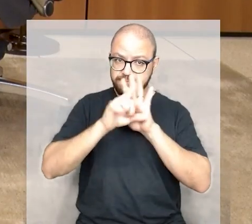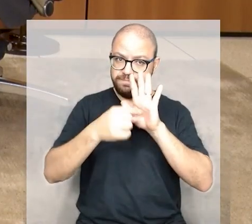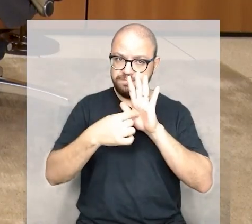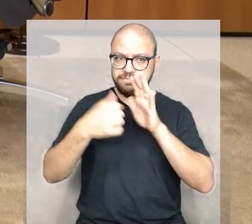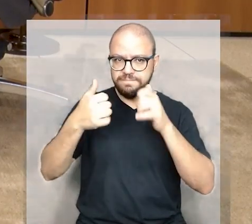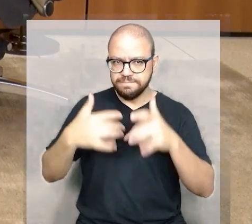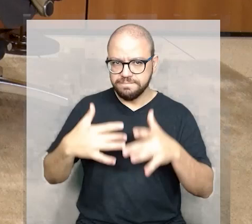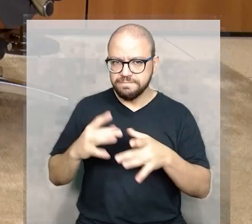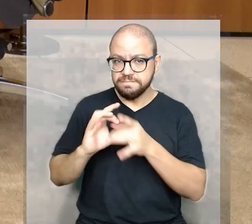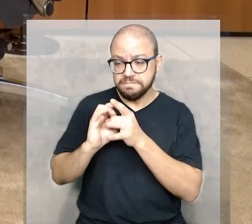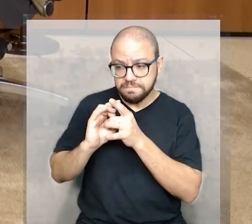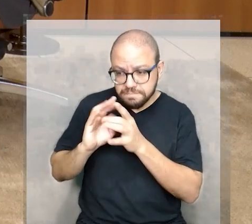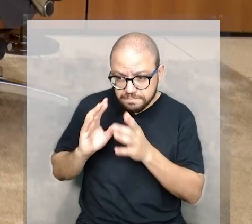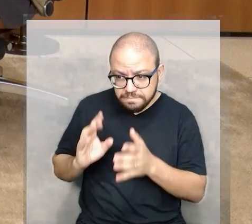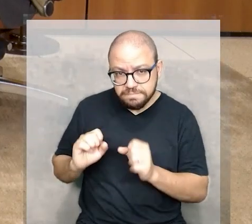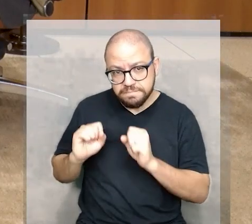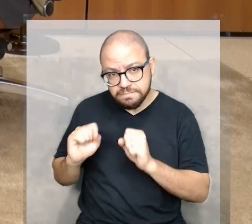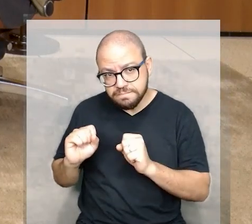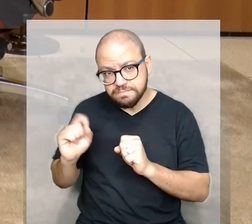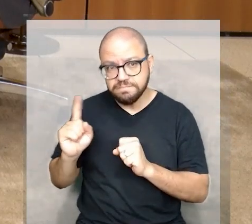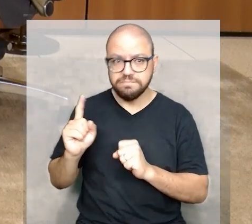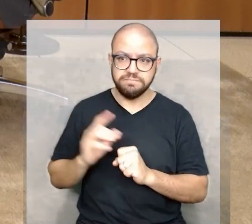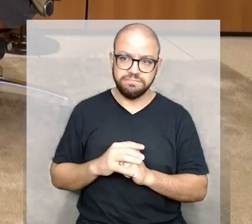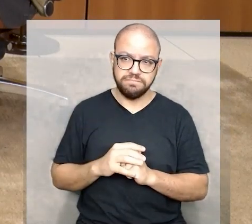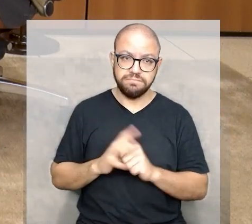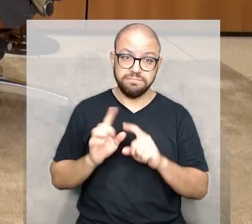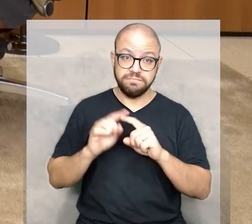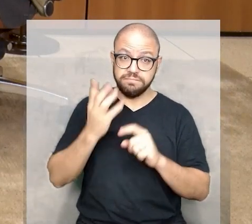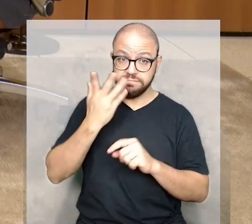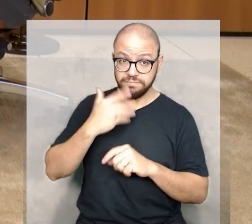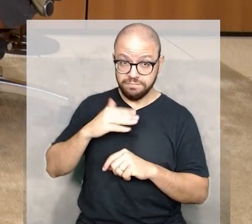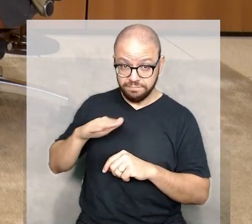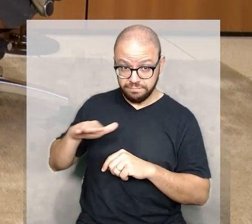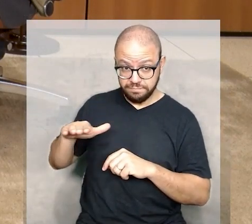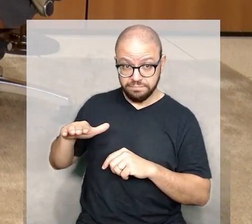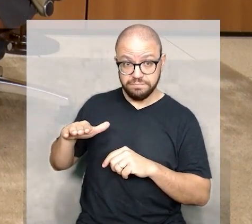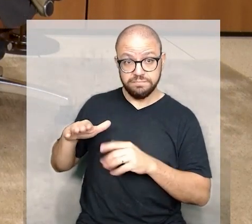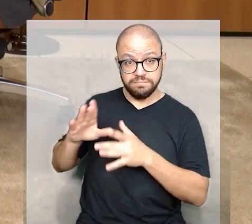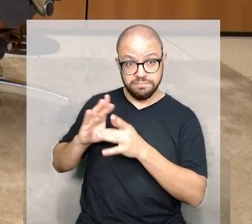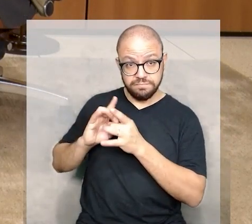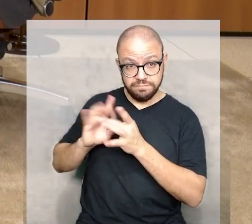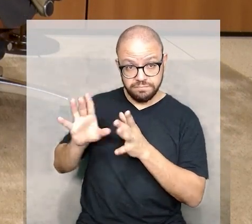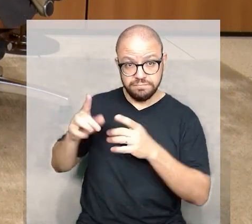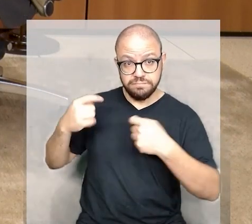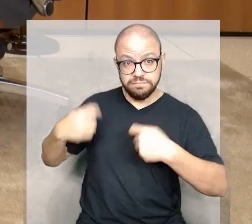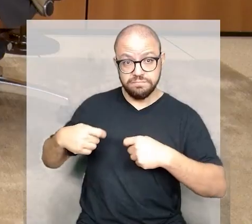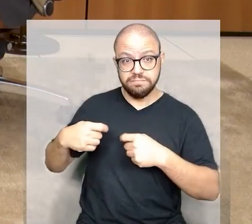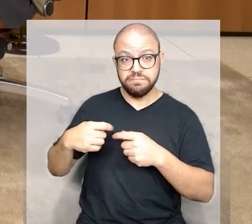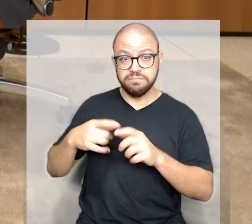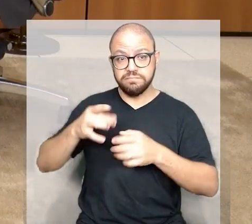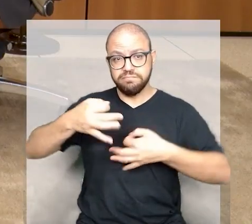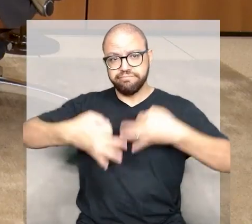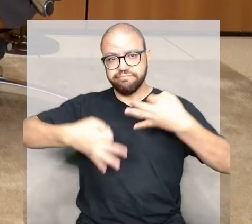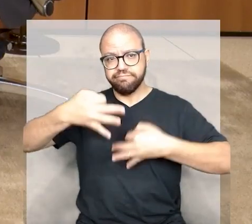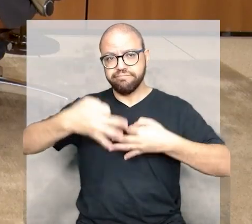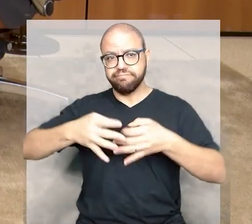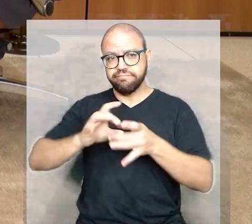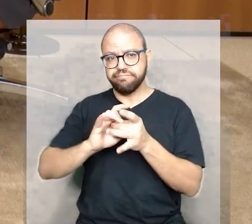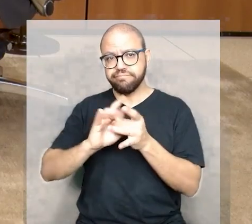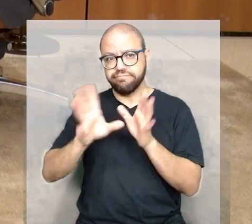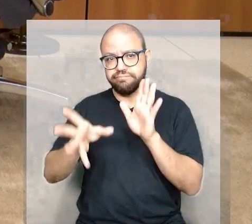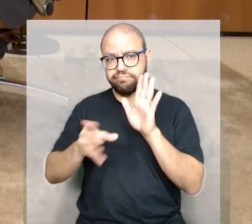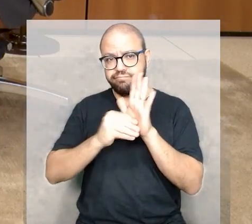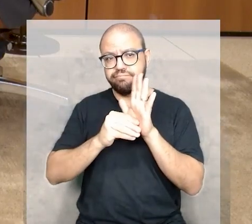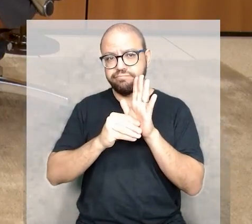legislação permite. E qualquer atividade envolvendo o menor, ele tem que ter uma autorização judicial. Está estabelecido,